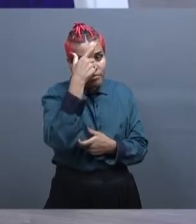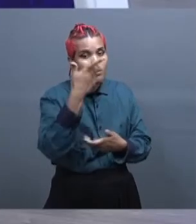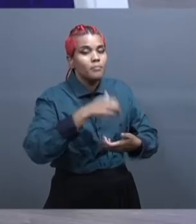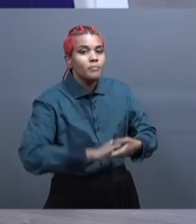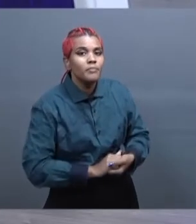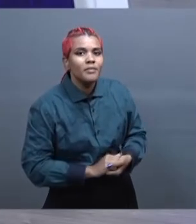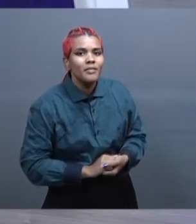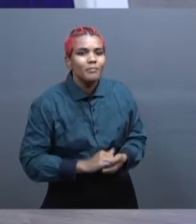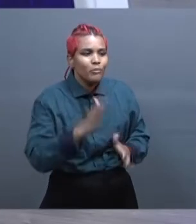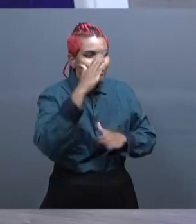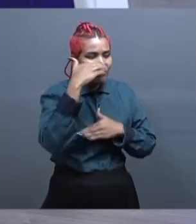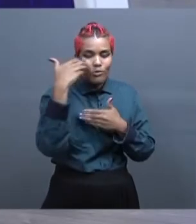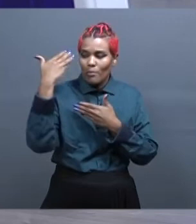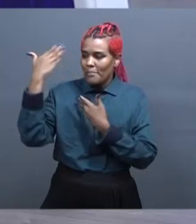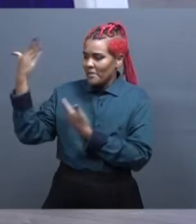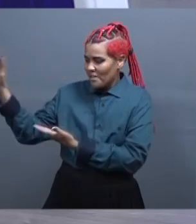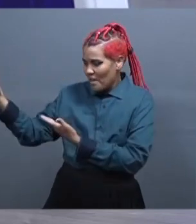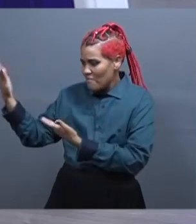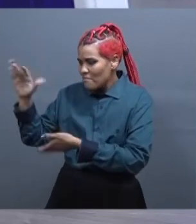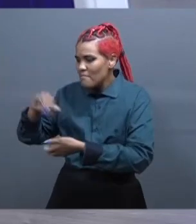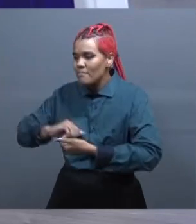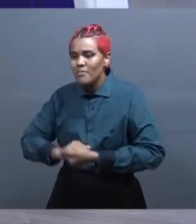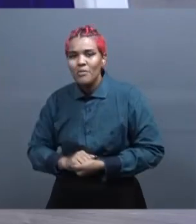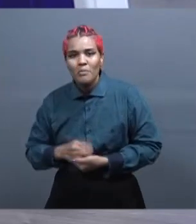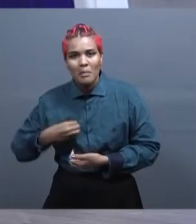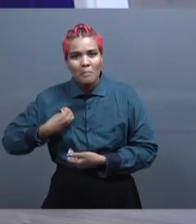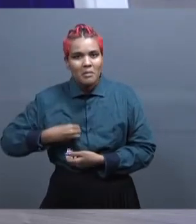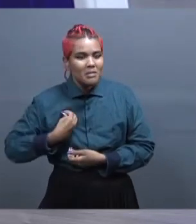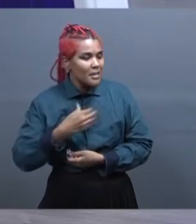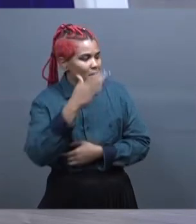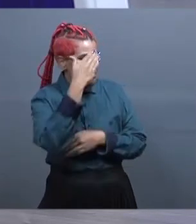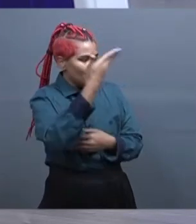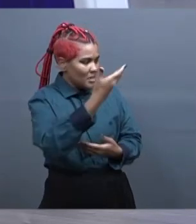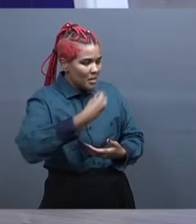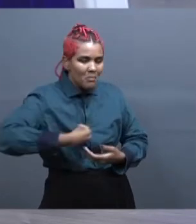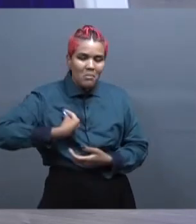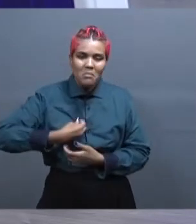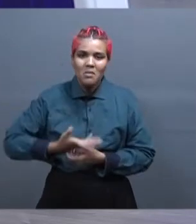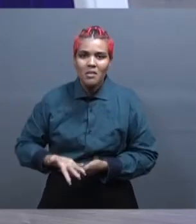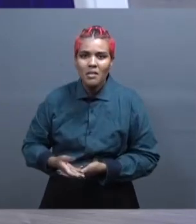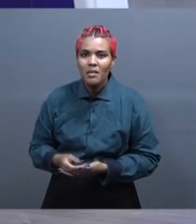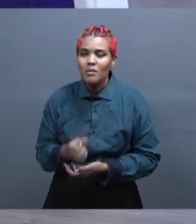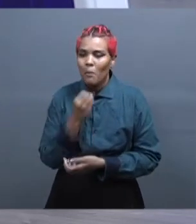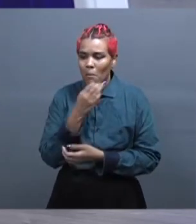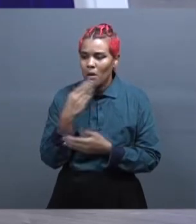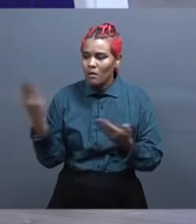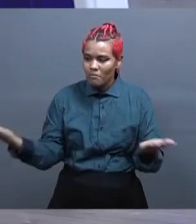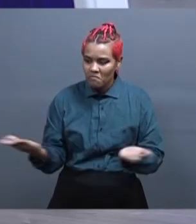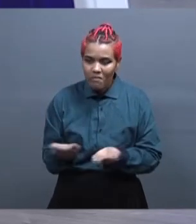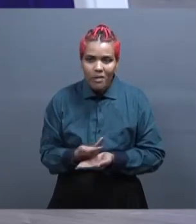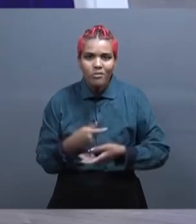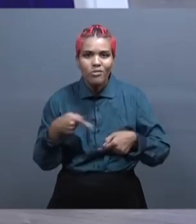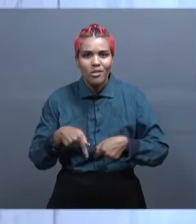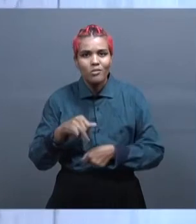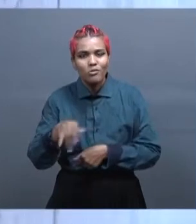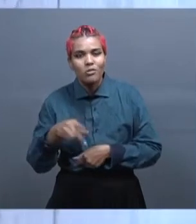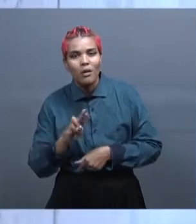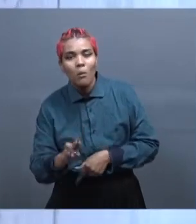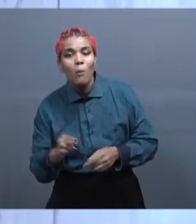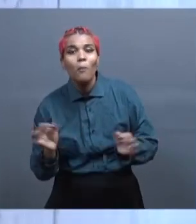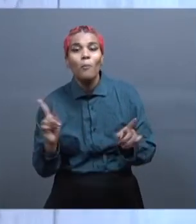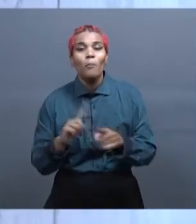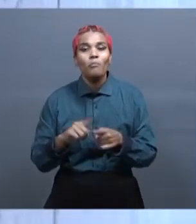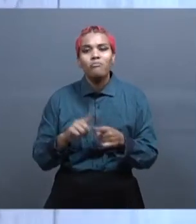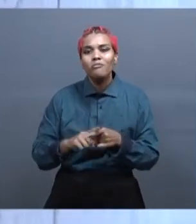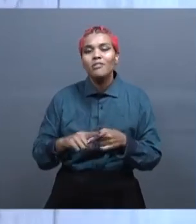pelo seu pai o pesadelo começou disse barry também e sejam sempre bem-vindos aqui no j 1 porque o jornal